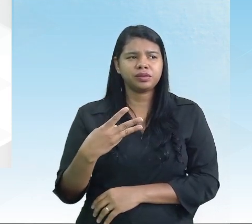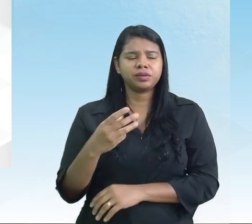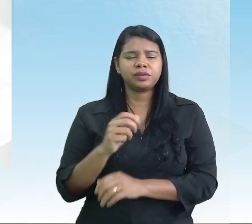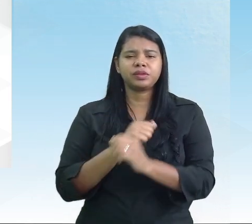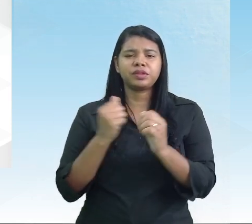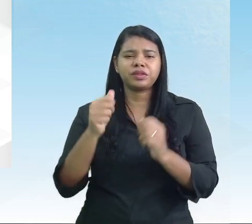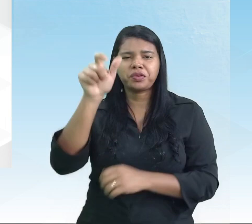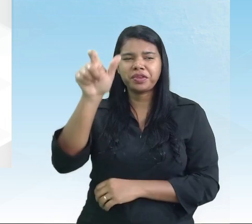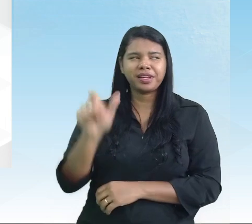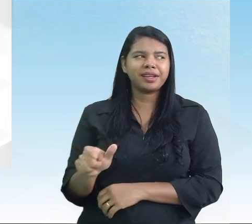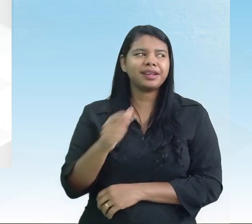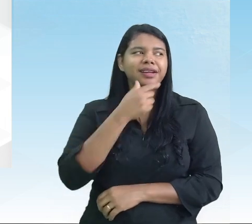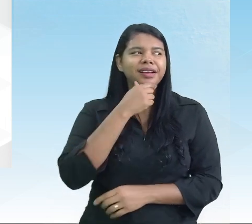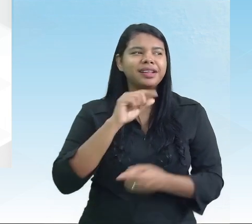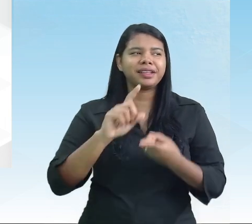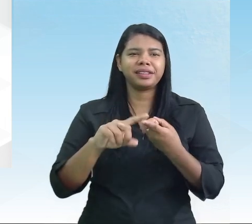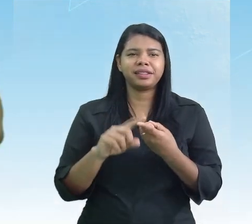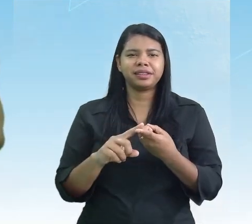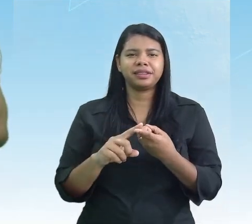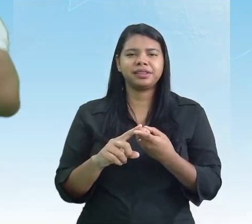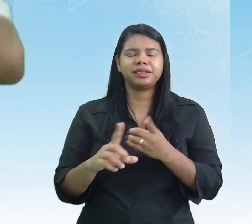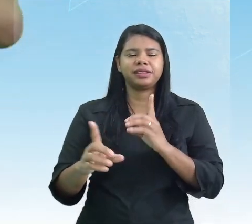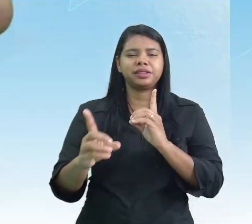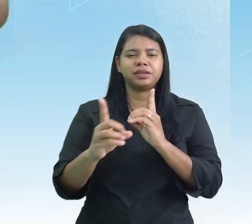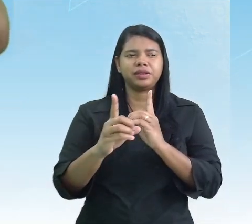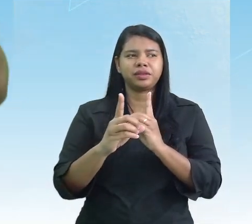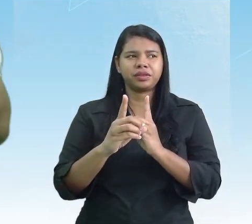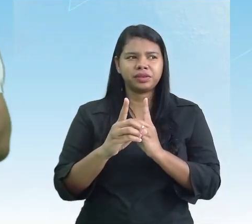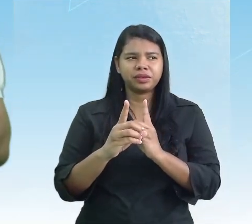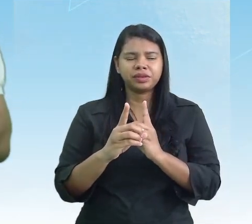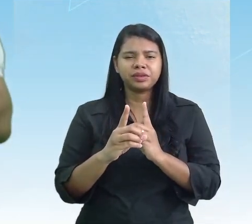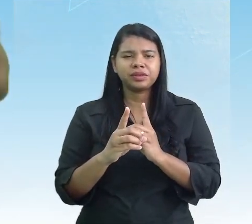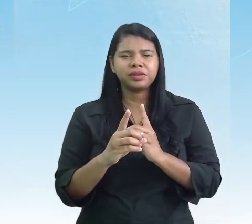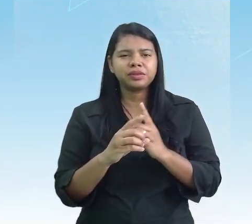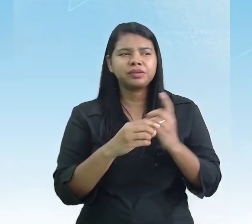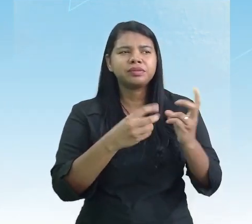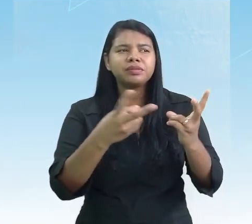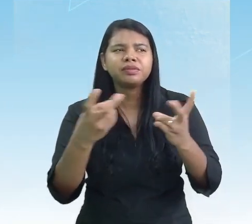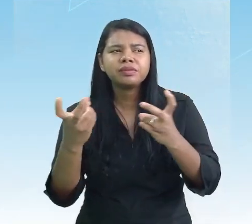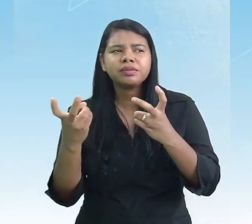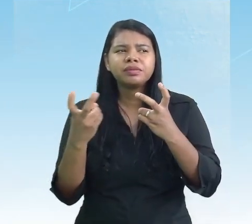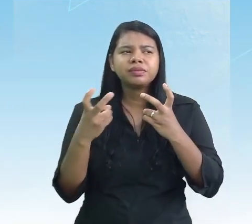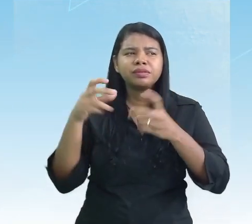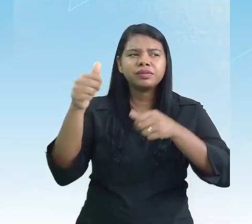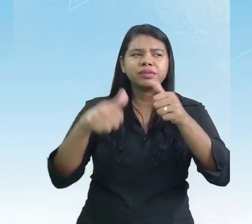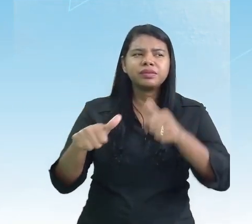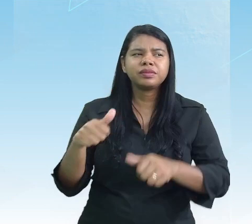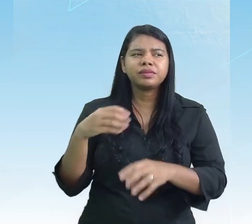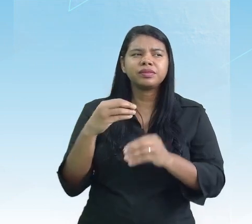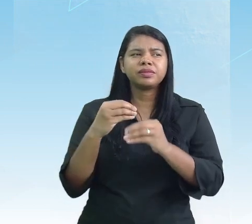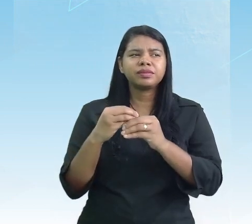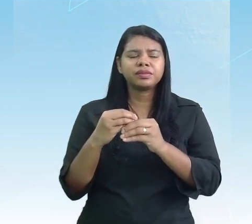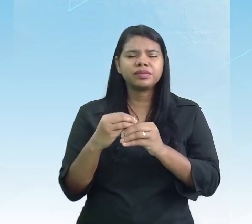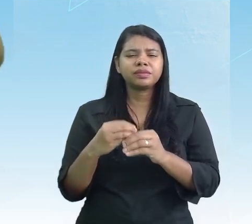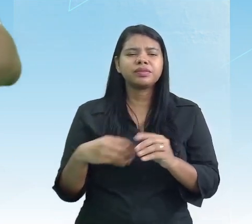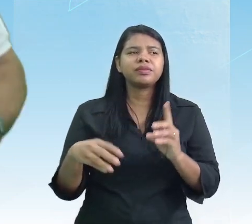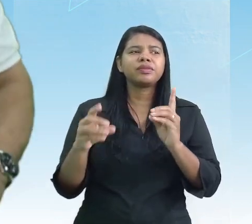ele. Por exemplo, primeira do plural, encontramos, observamos, Terceira singular,